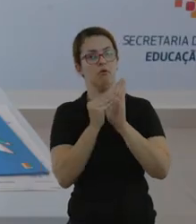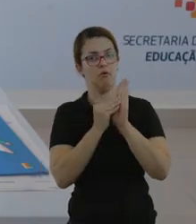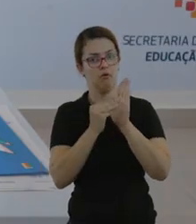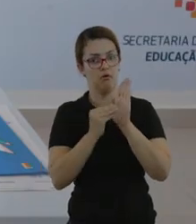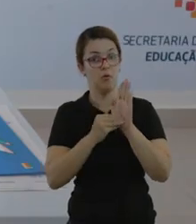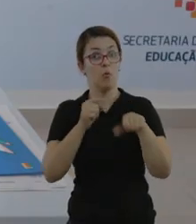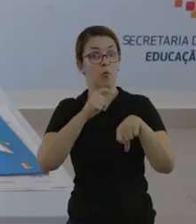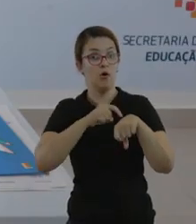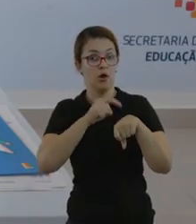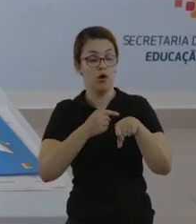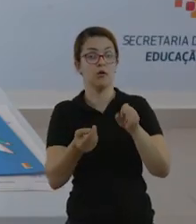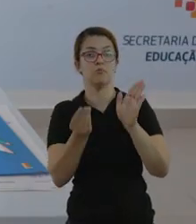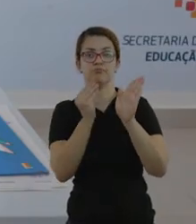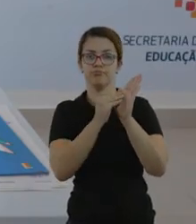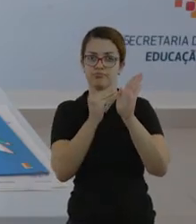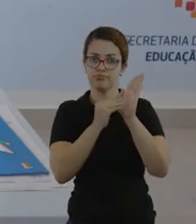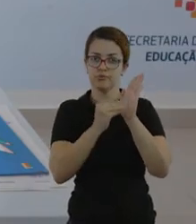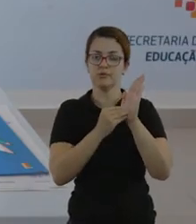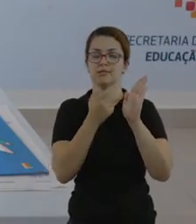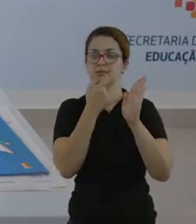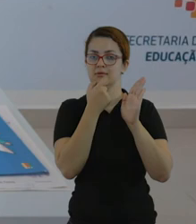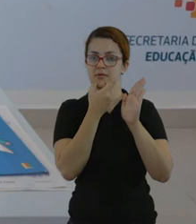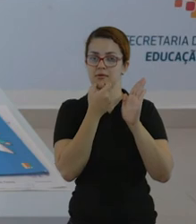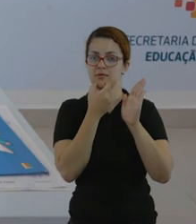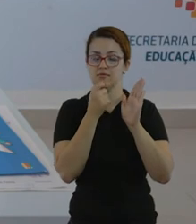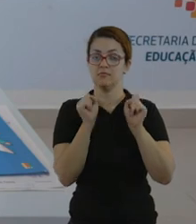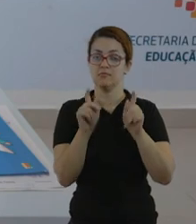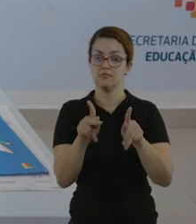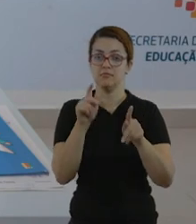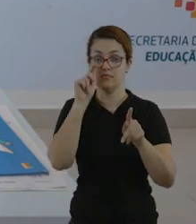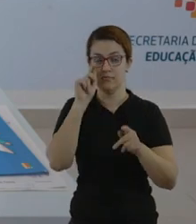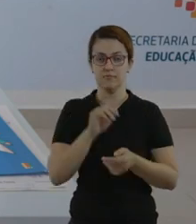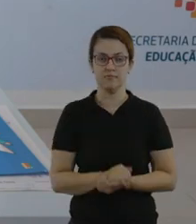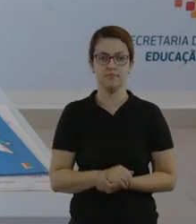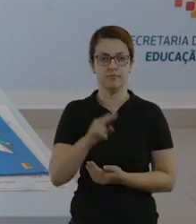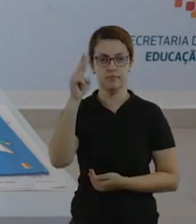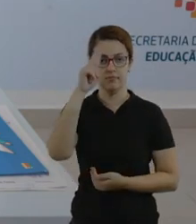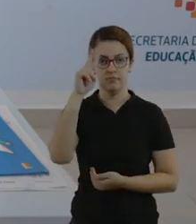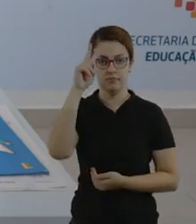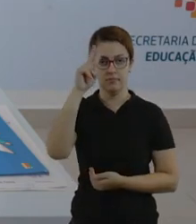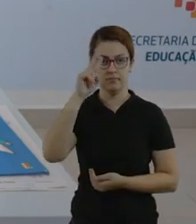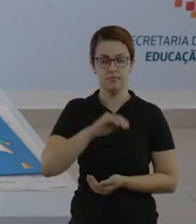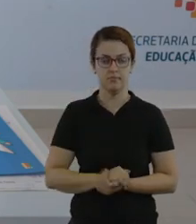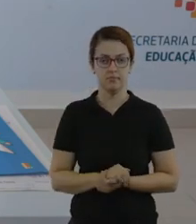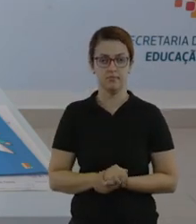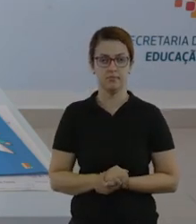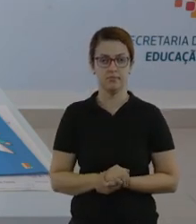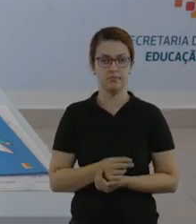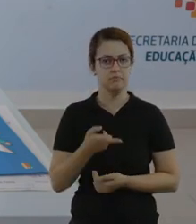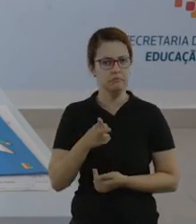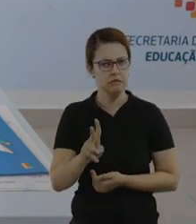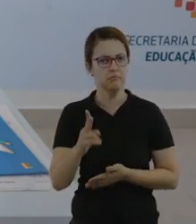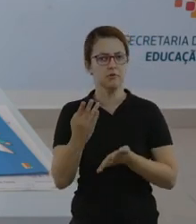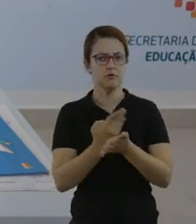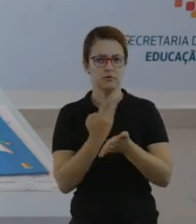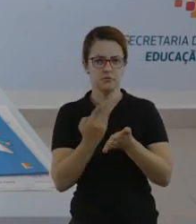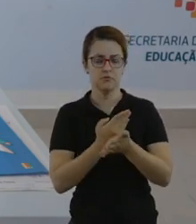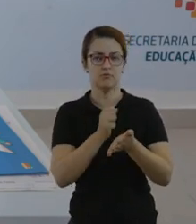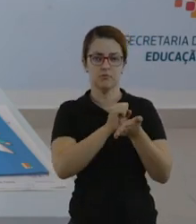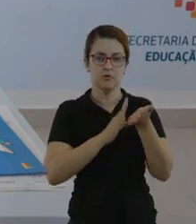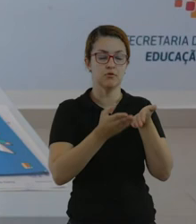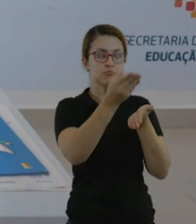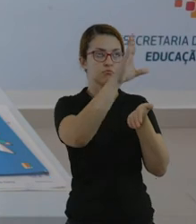É isso que você vai fazer na sua rotina de estudos. Além de colocar os dias da semana e as matérias que você estuda, você vai marcá-las